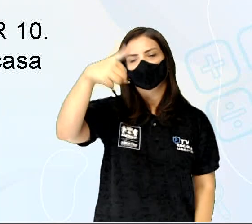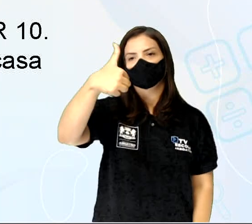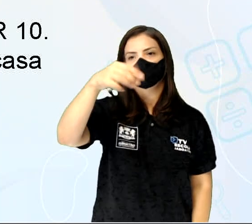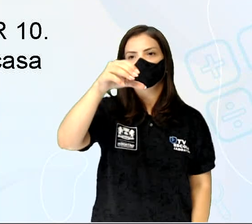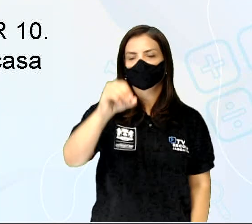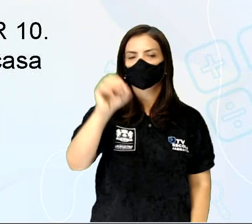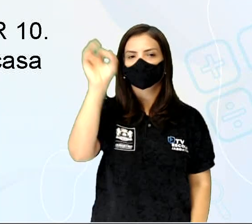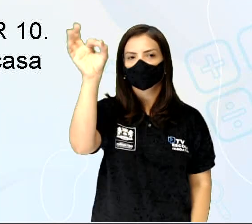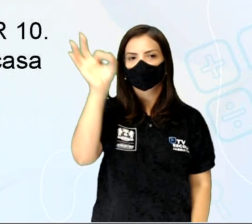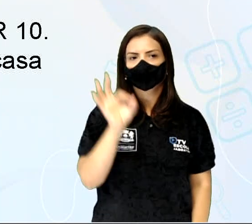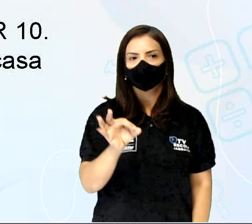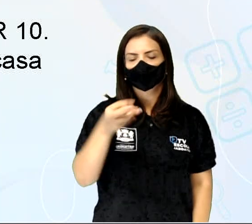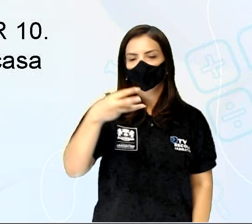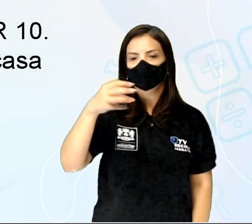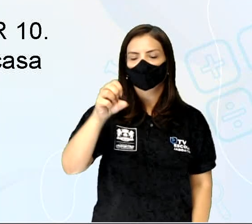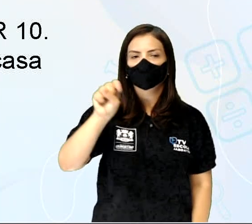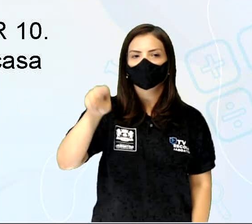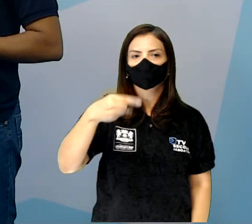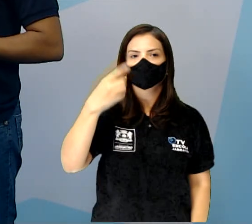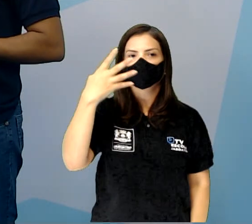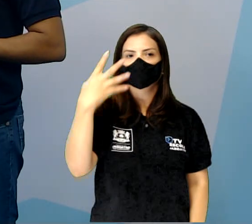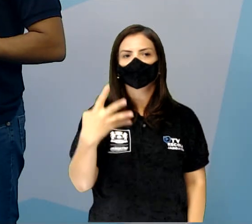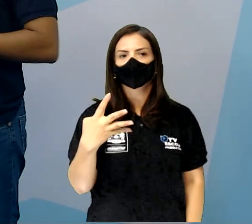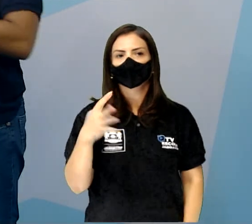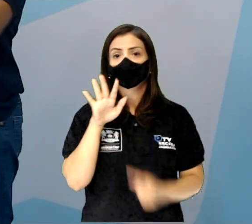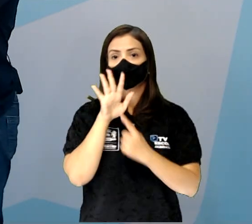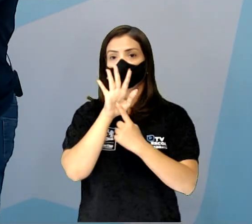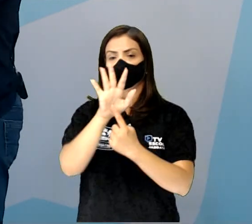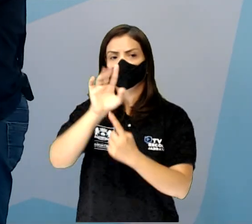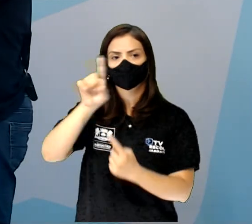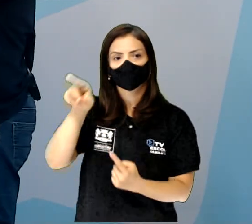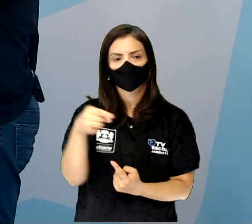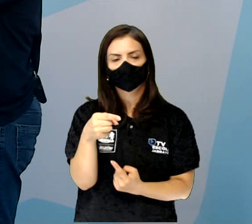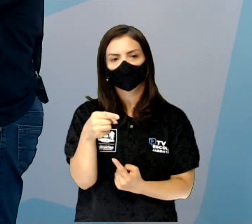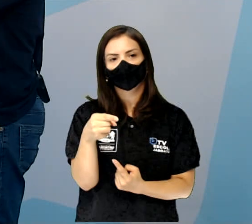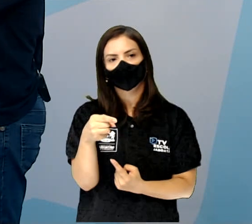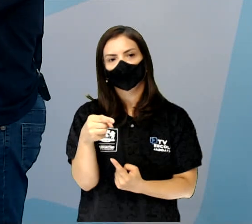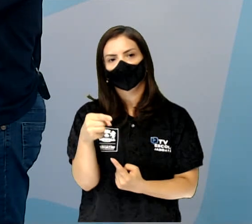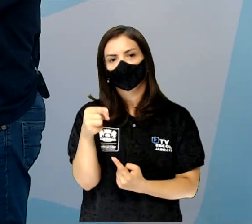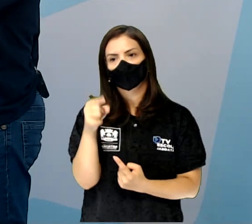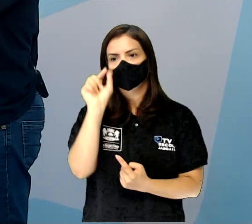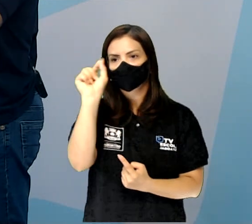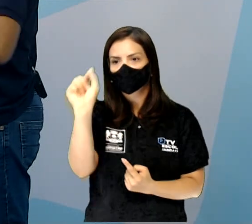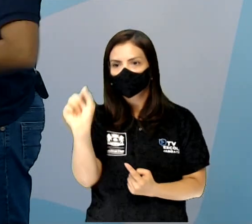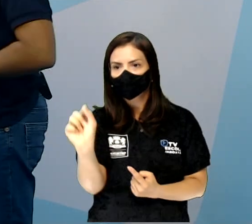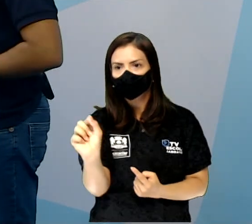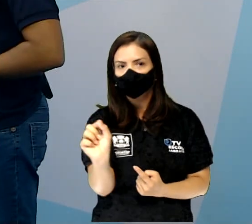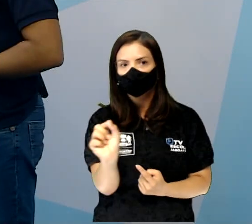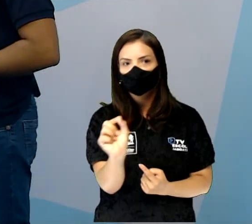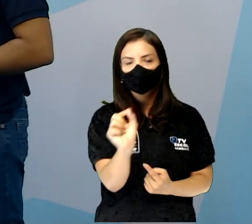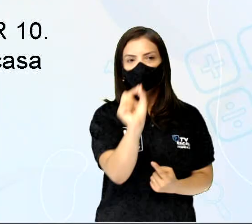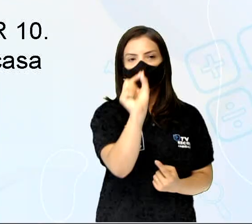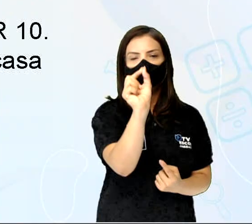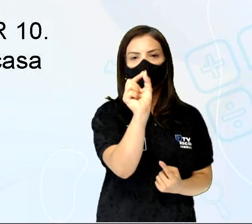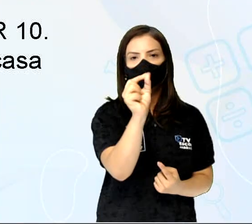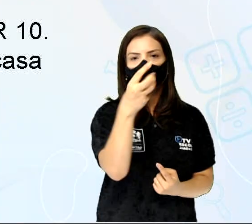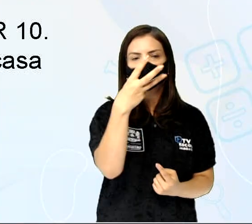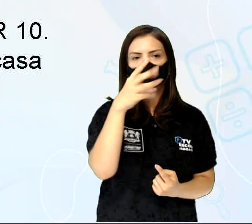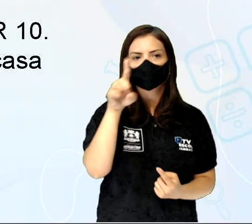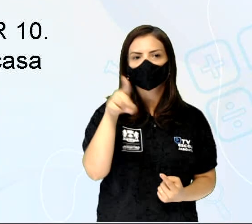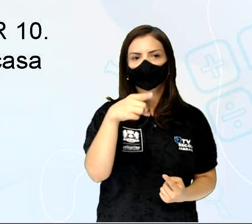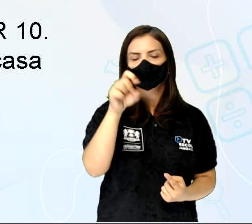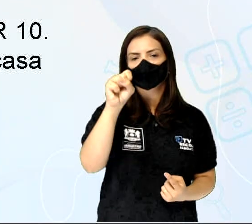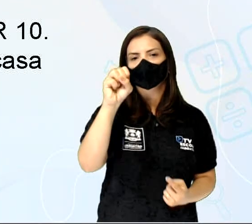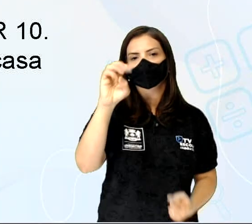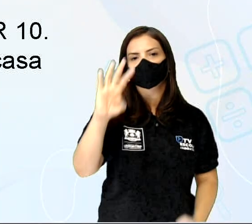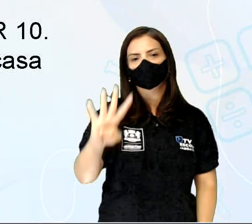de 38,4. Aqui eu mostrei a vírgula. Basta pegar a vírgula e deslocar uma casa para a esquerda e fica